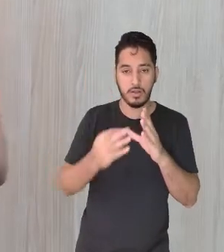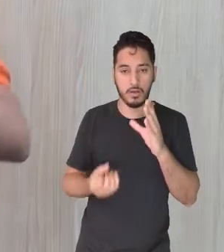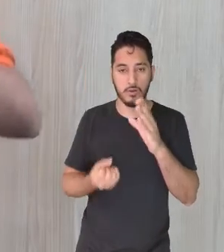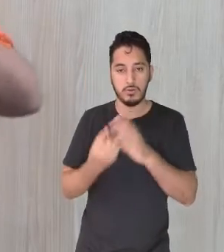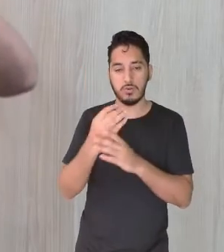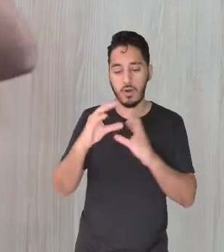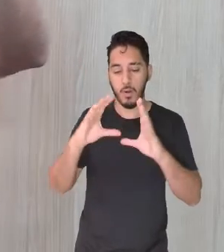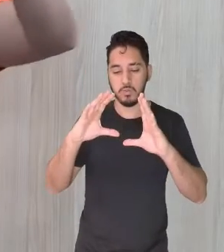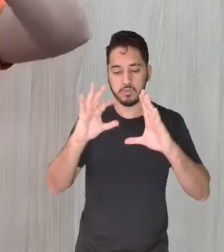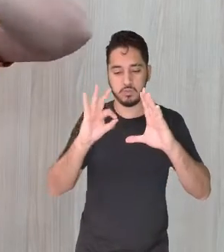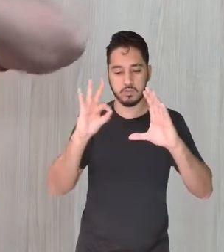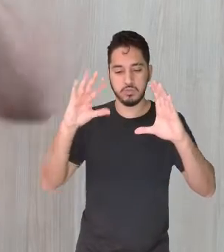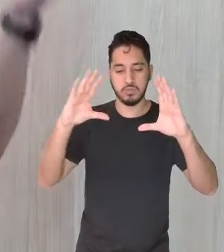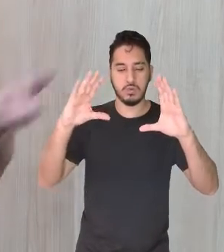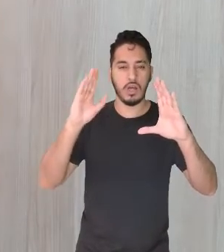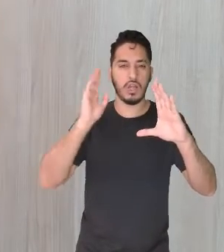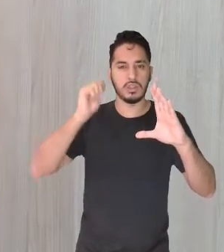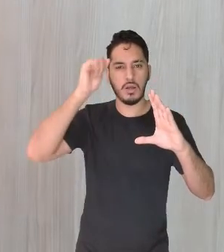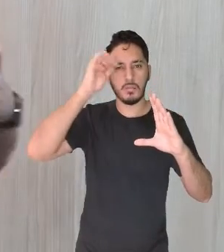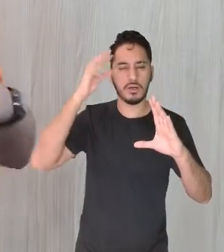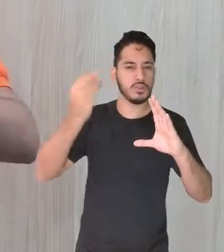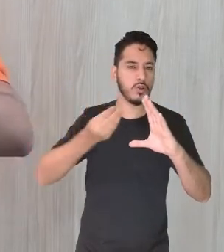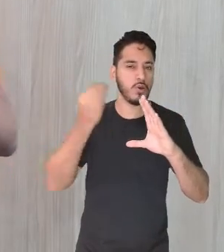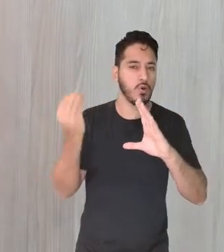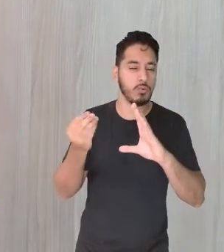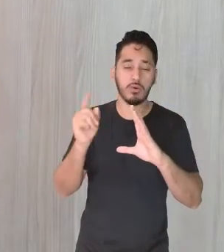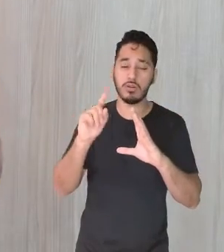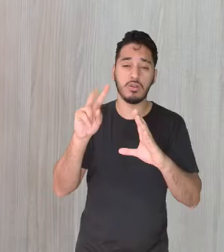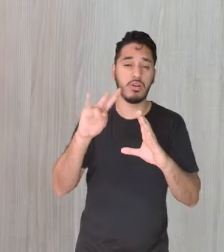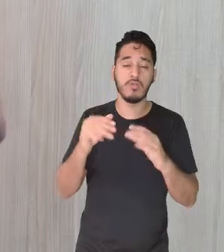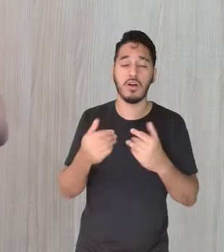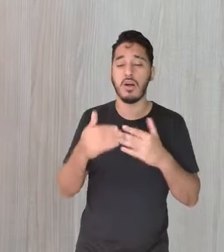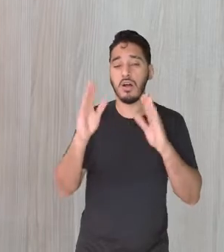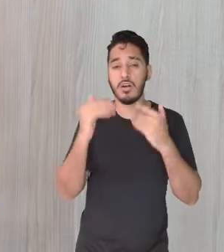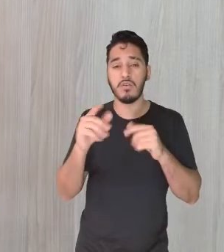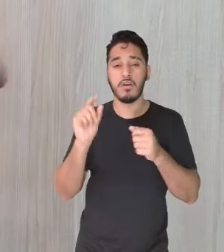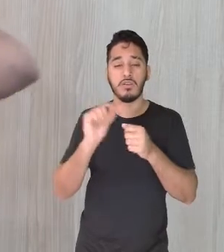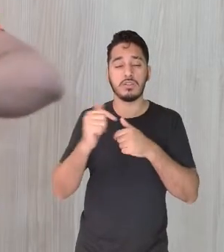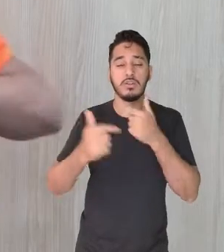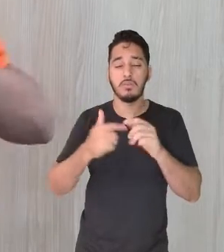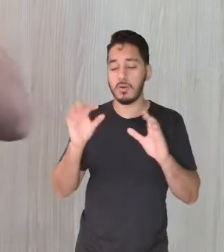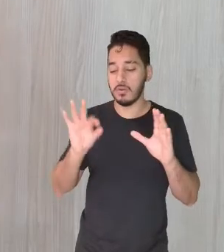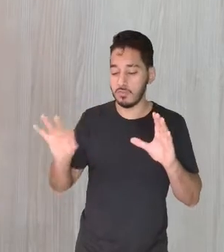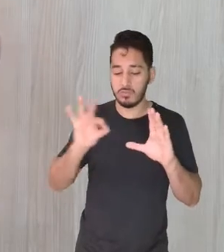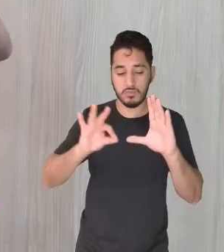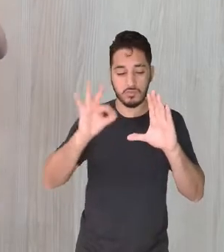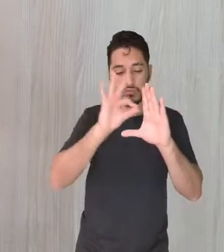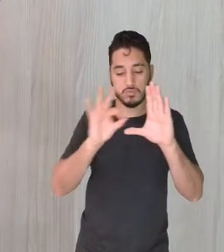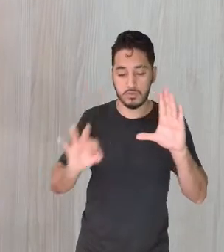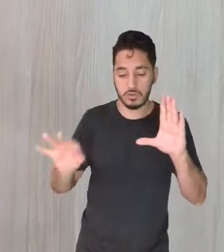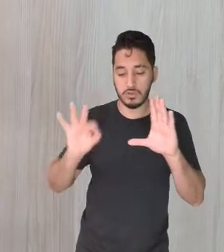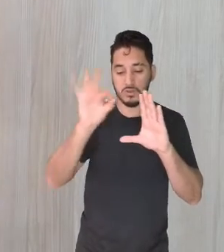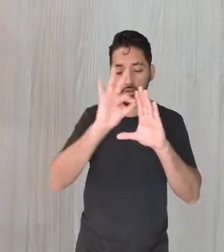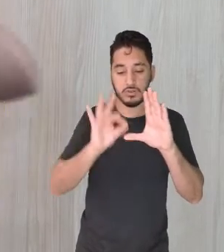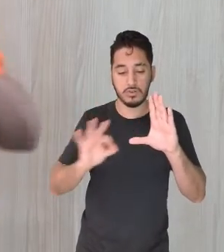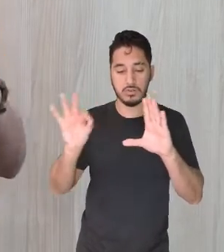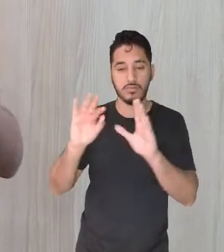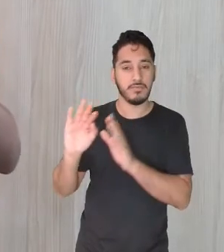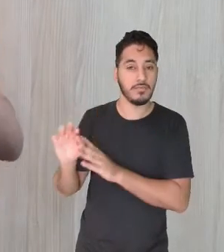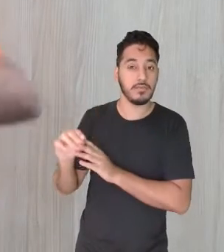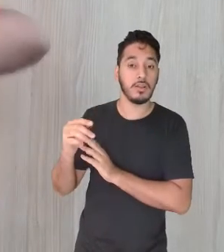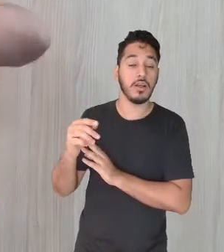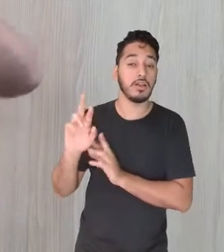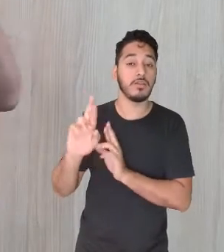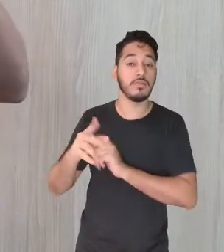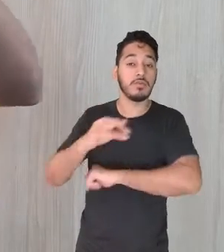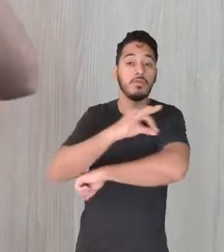ela já está imaginando como a colmeia vai ficar? Não, né? Ela faz, o trabalho dela é instintivo, é diferente do arquiteto,